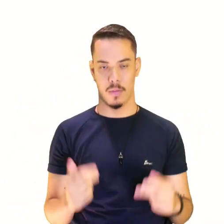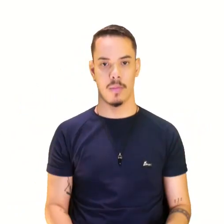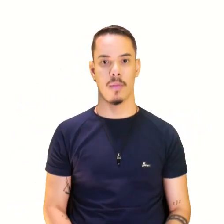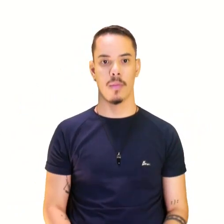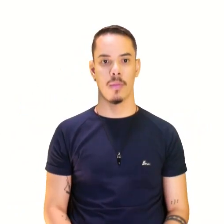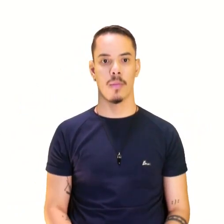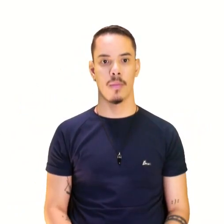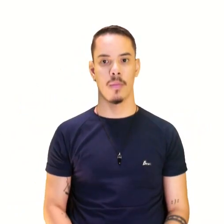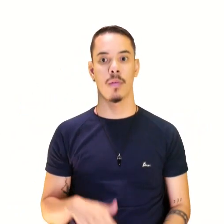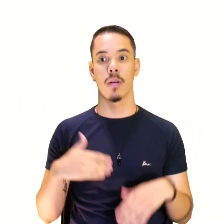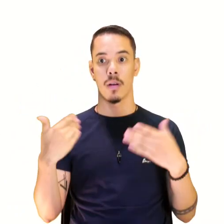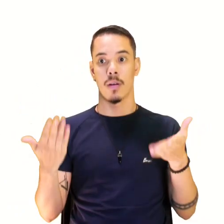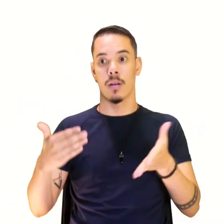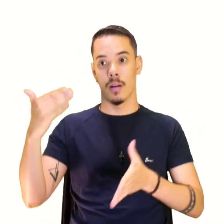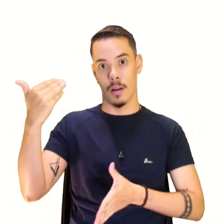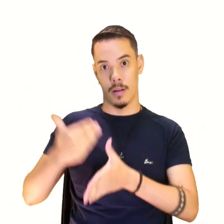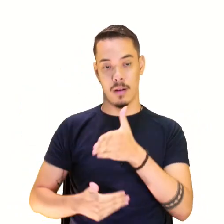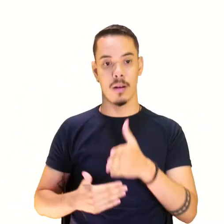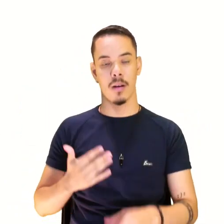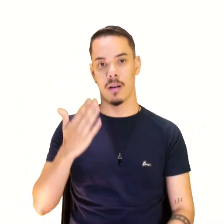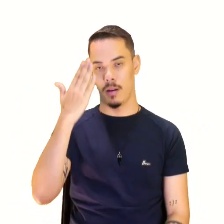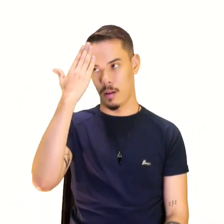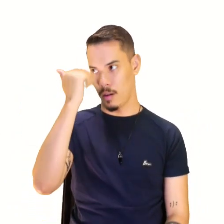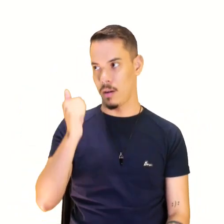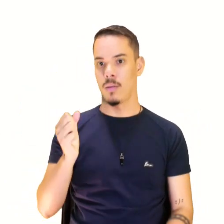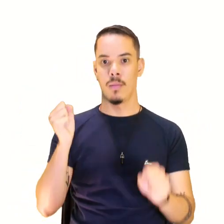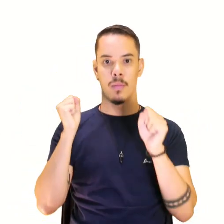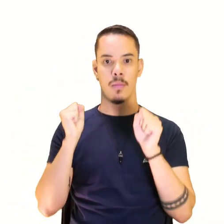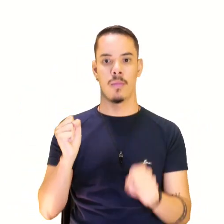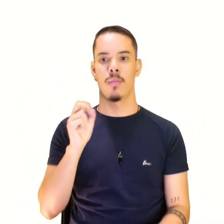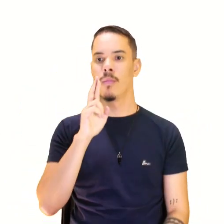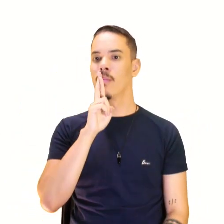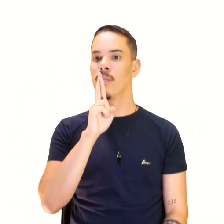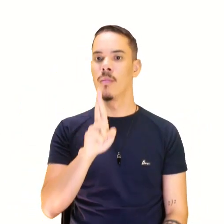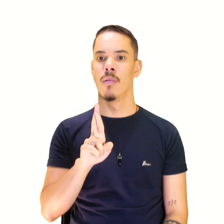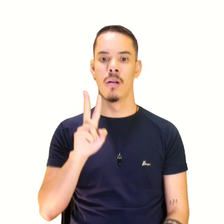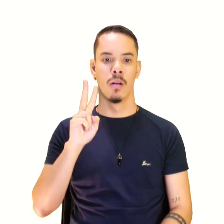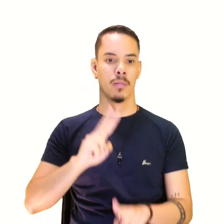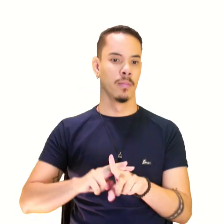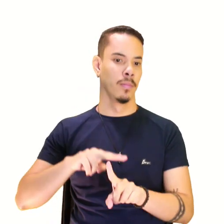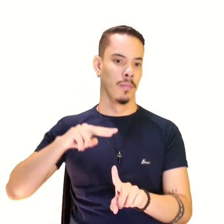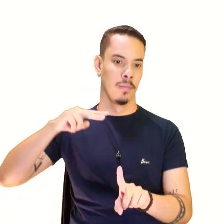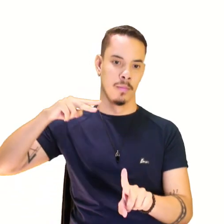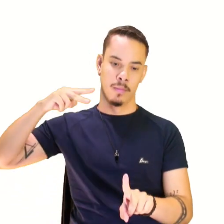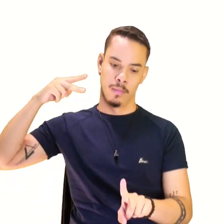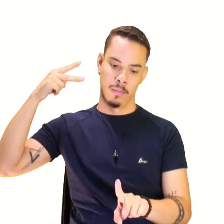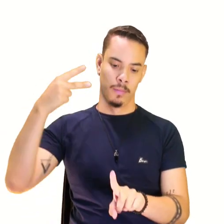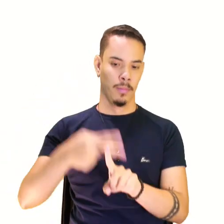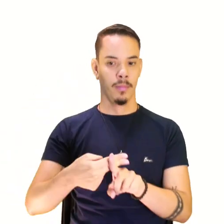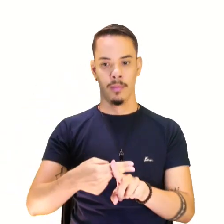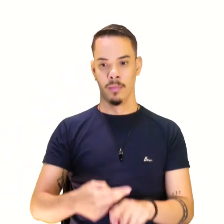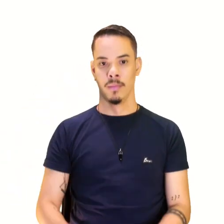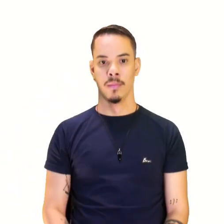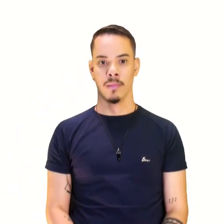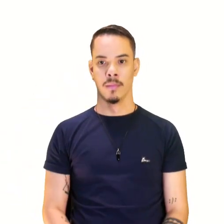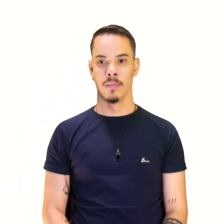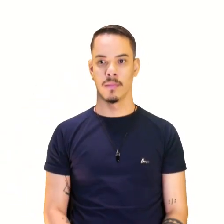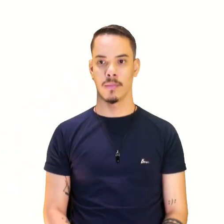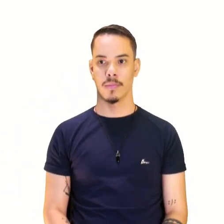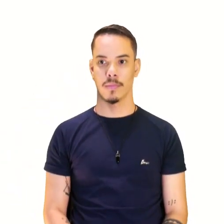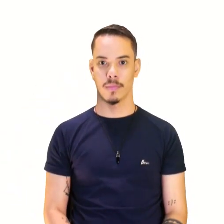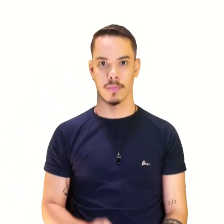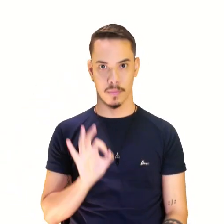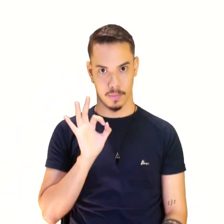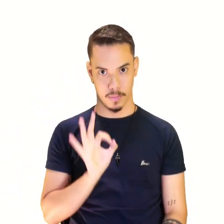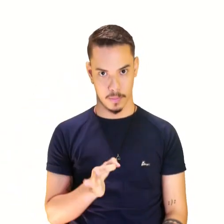Quando cai pela metade, a gente já sabe que pode lançar como resposta o dobro. Porque ela é inversa, né? Isso porque é inversa.